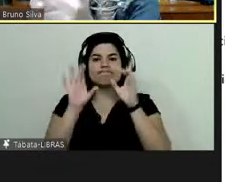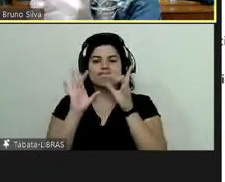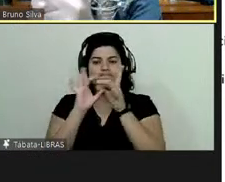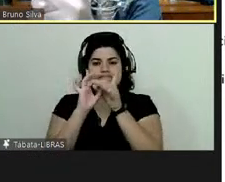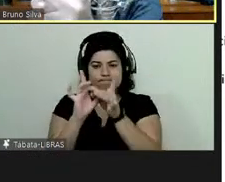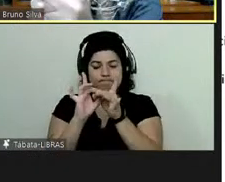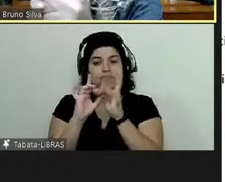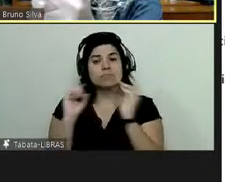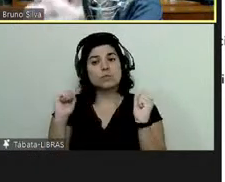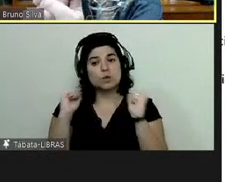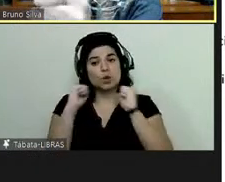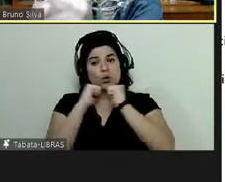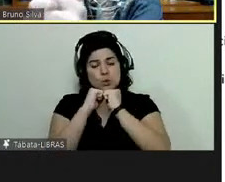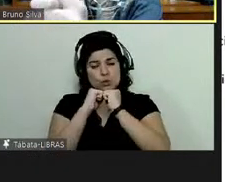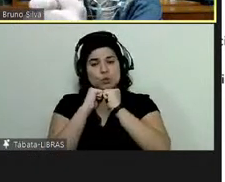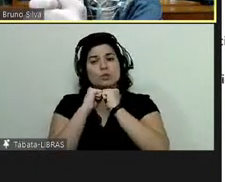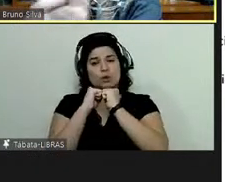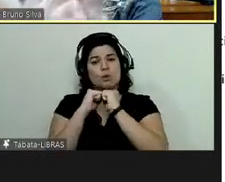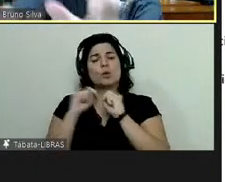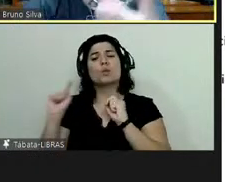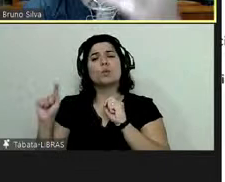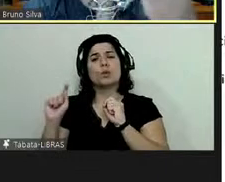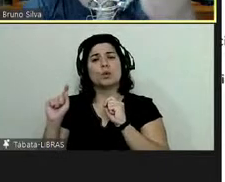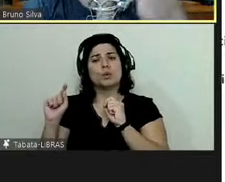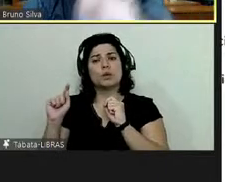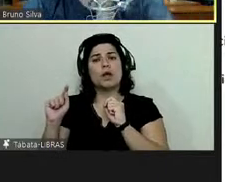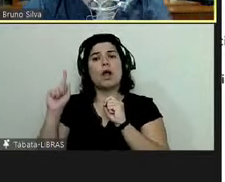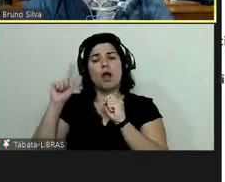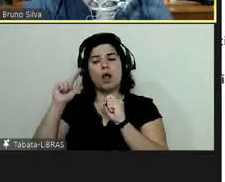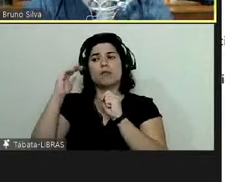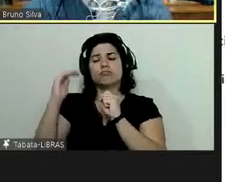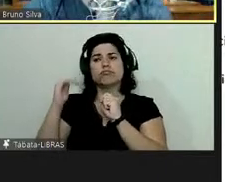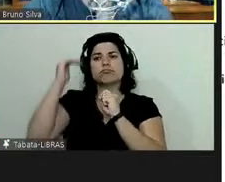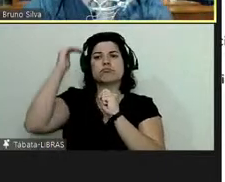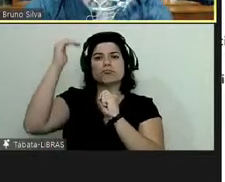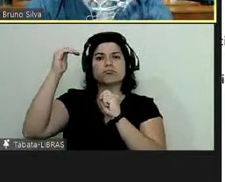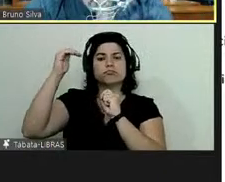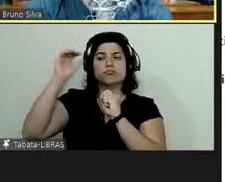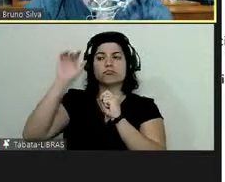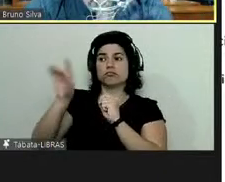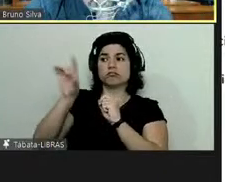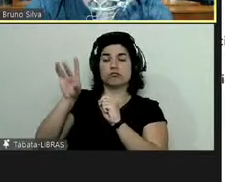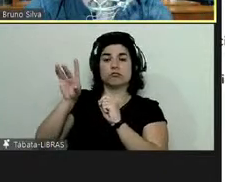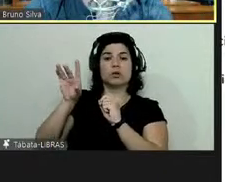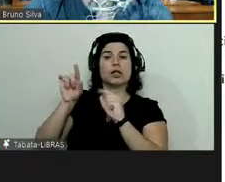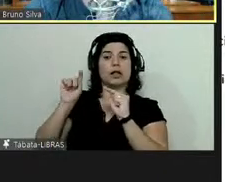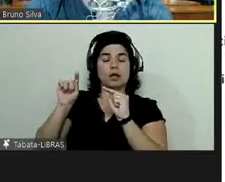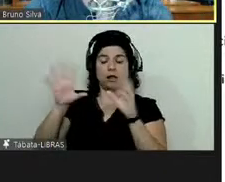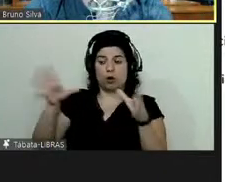vamos dizer assim com o quê com autonomia dos entes Federados